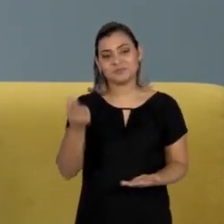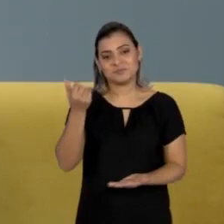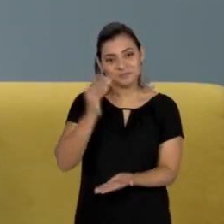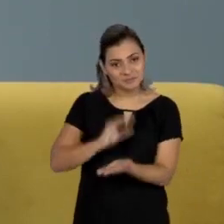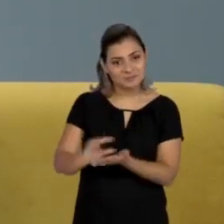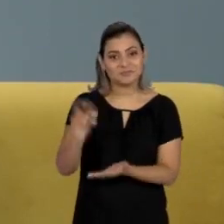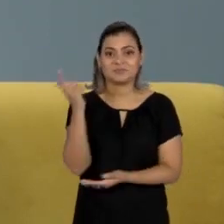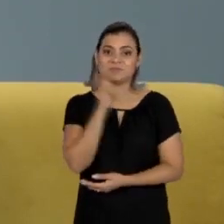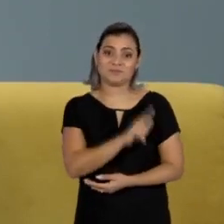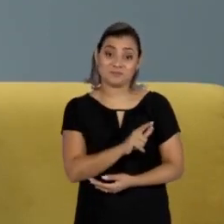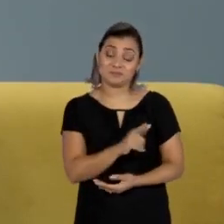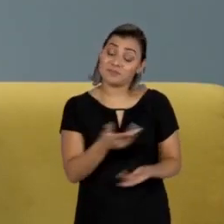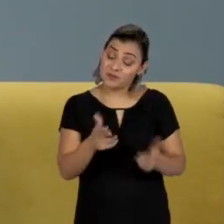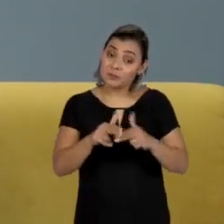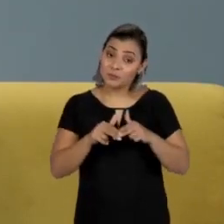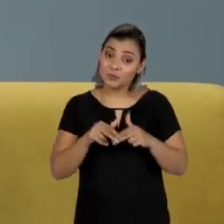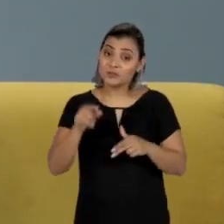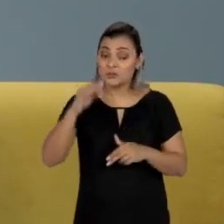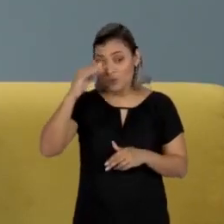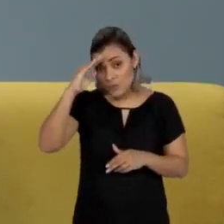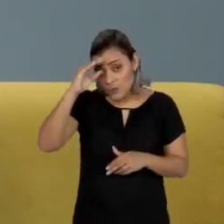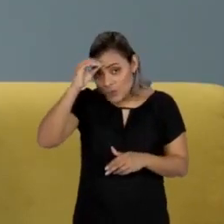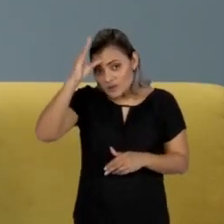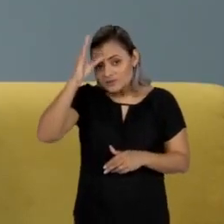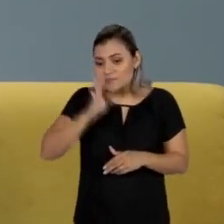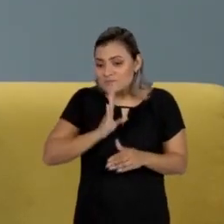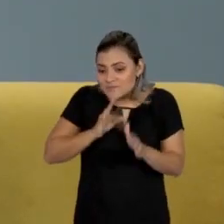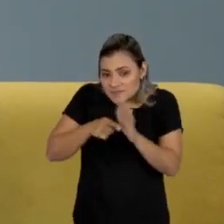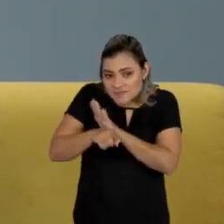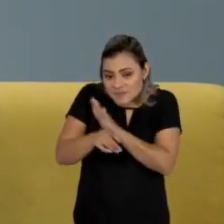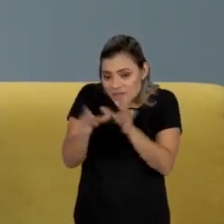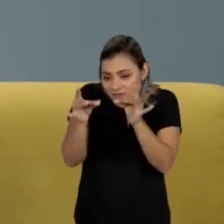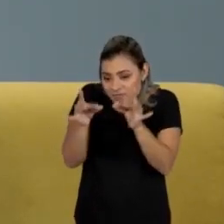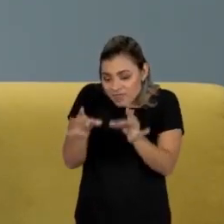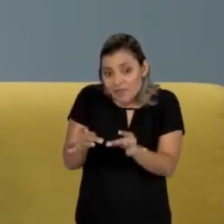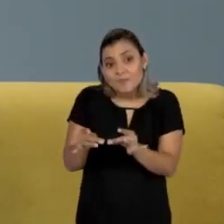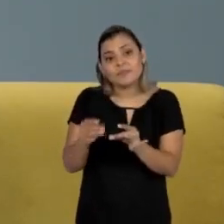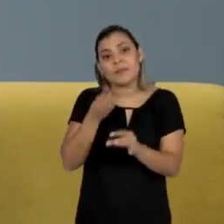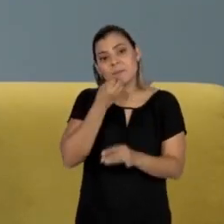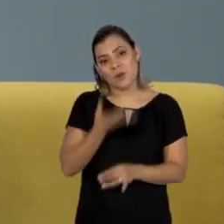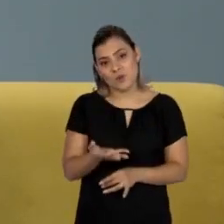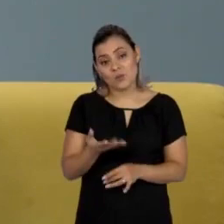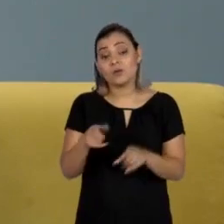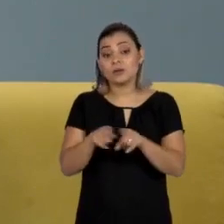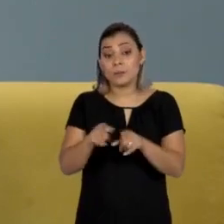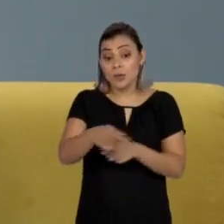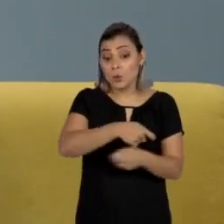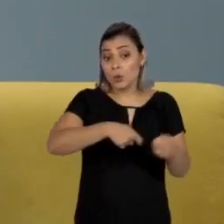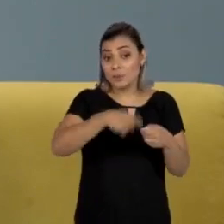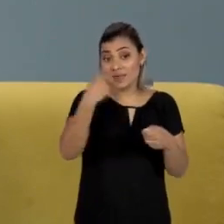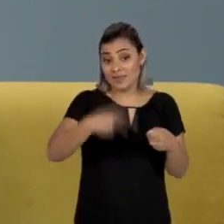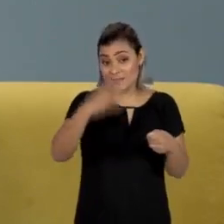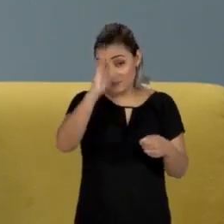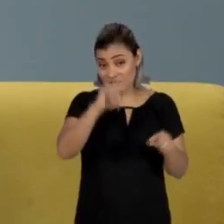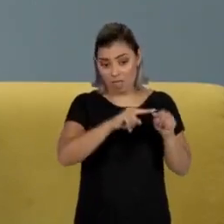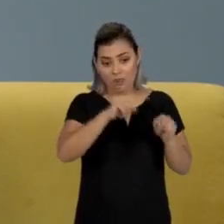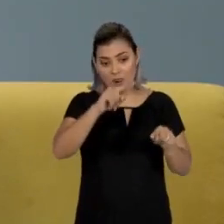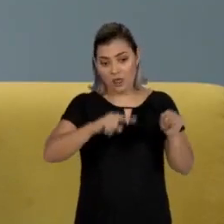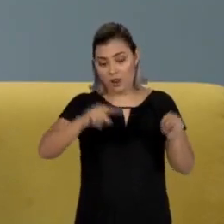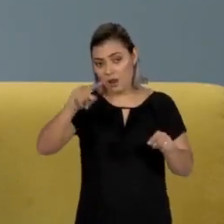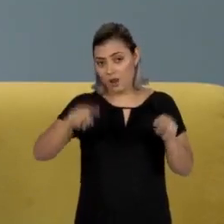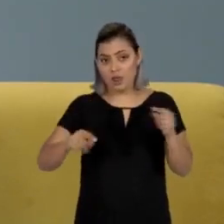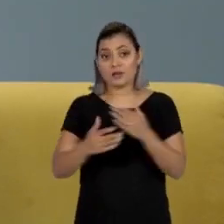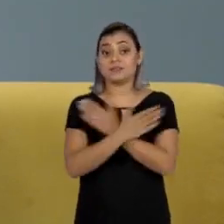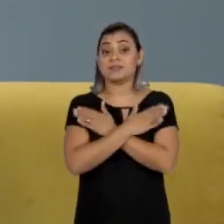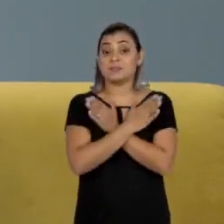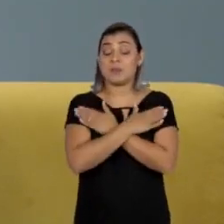investido. Então, eu acho que esse conhecimento é crescente e a própria instabilidade da economia brasileira, o nível de